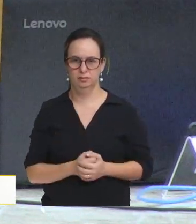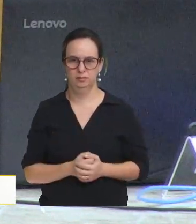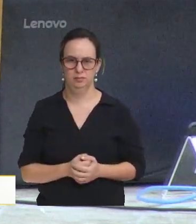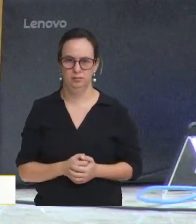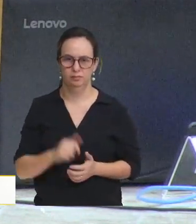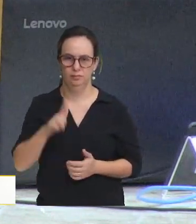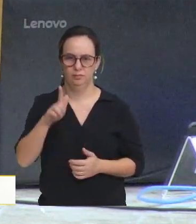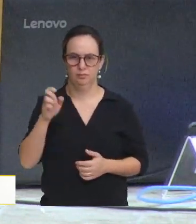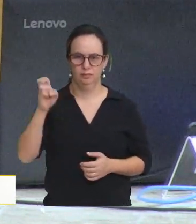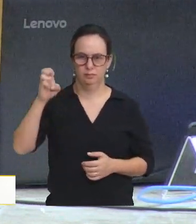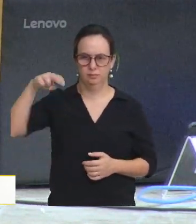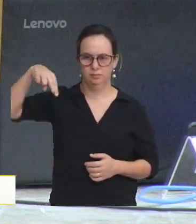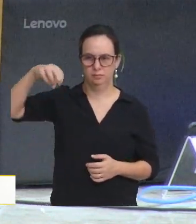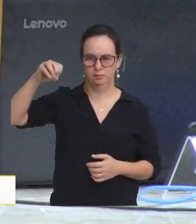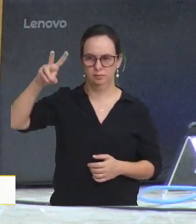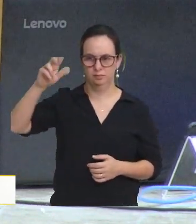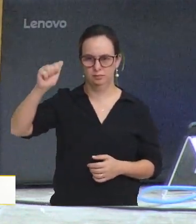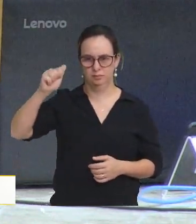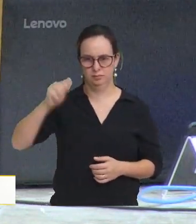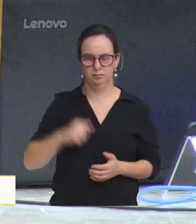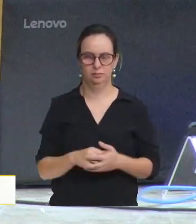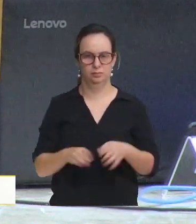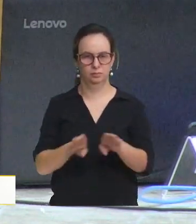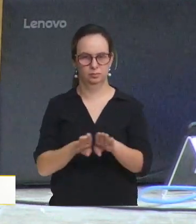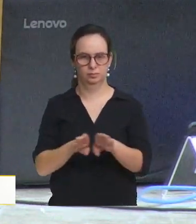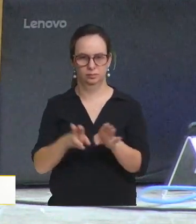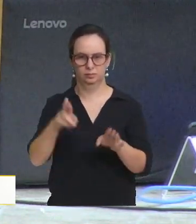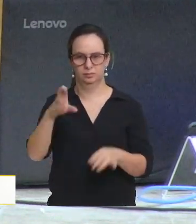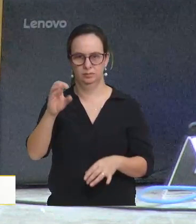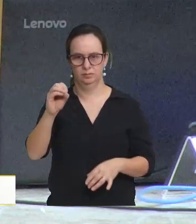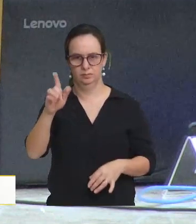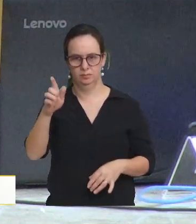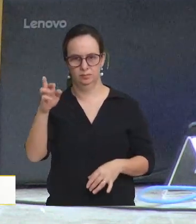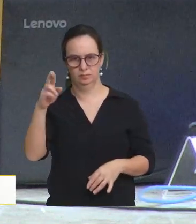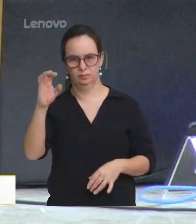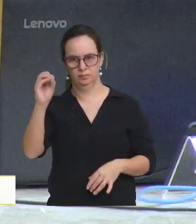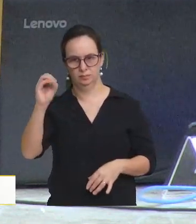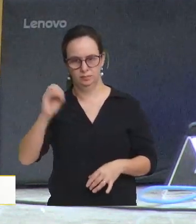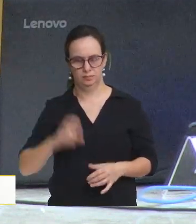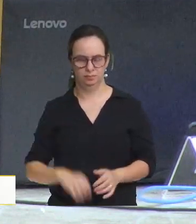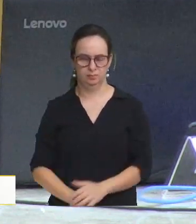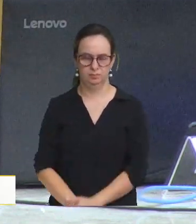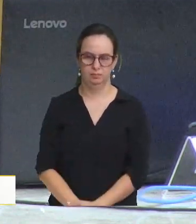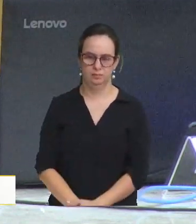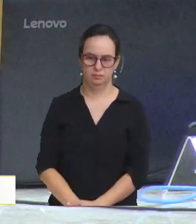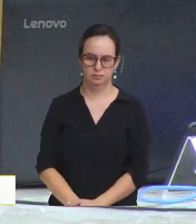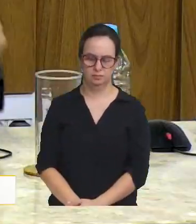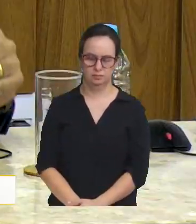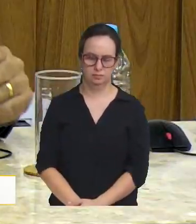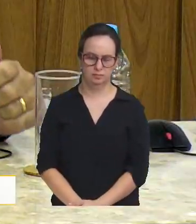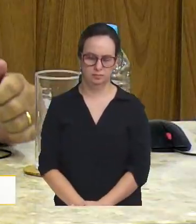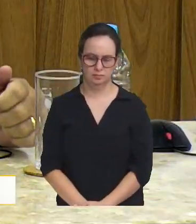Gênova e do autor do projeto, o vereador Rogério Nascimento. Com a palavra, o Tenente Gênova.